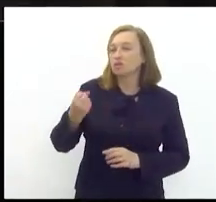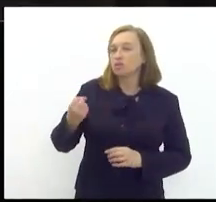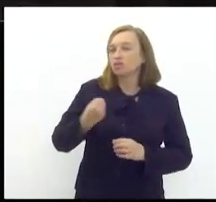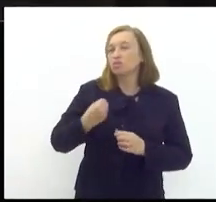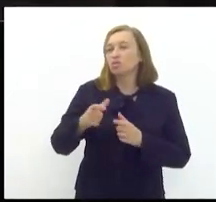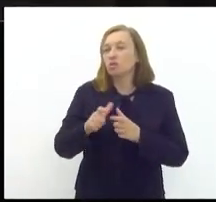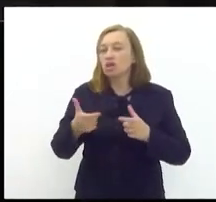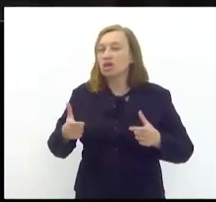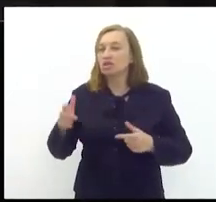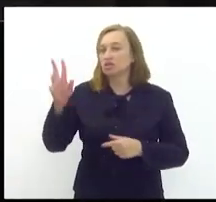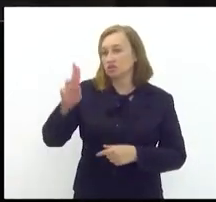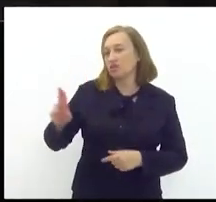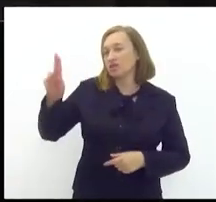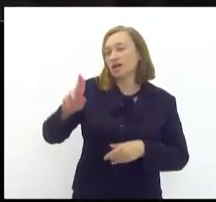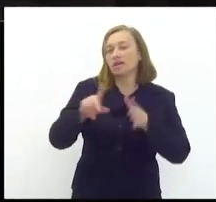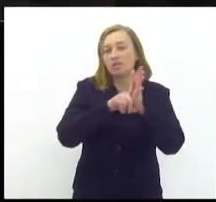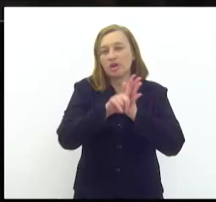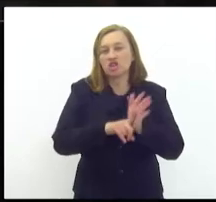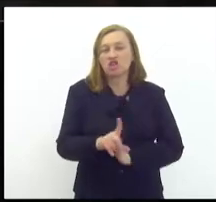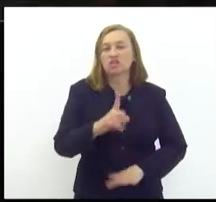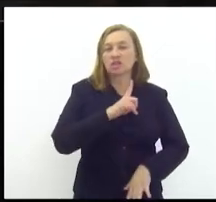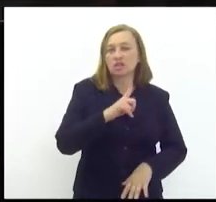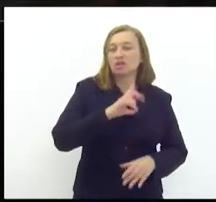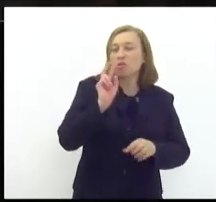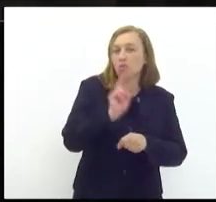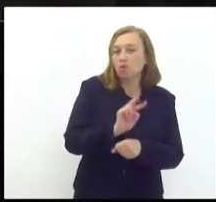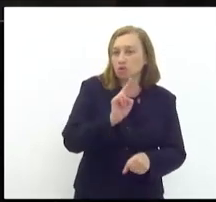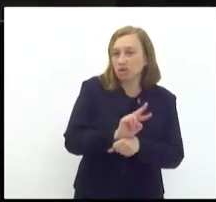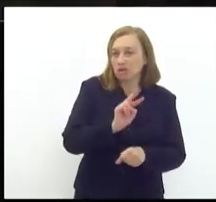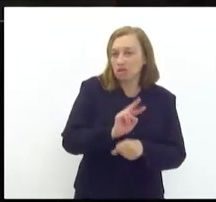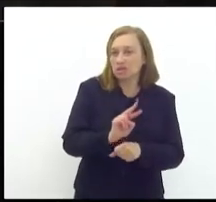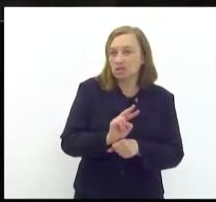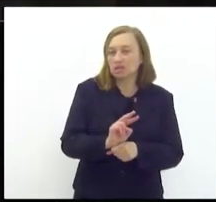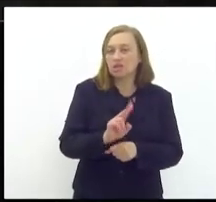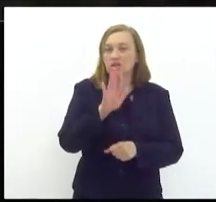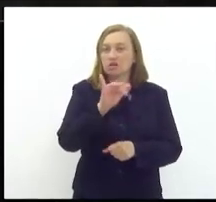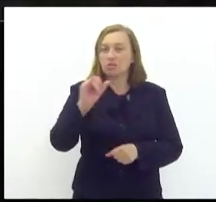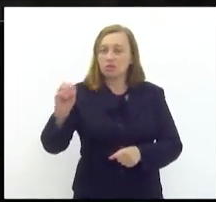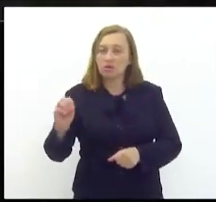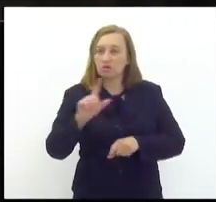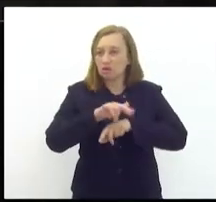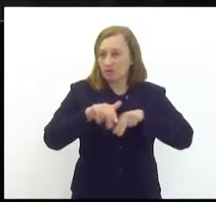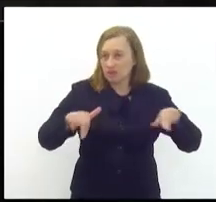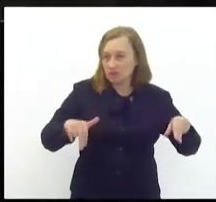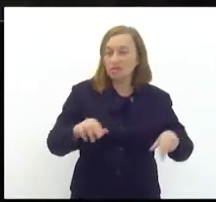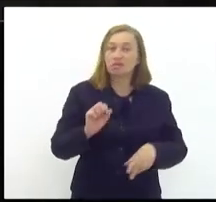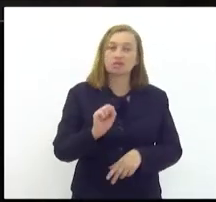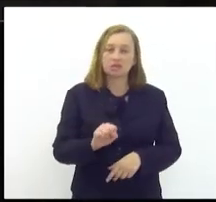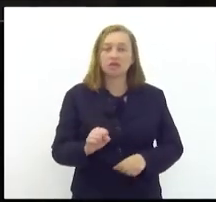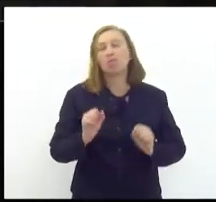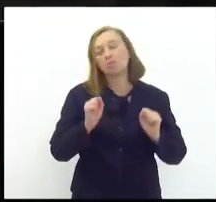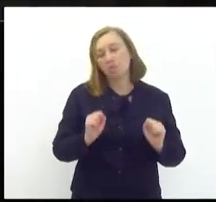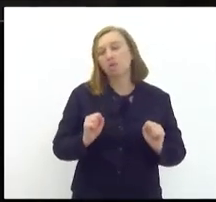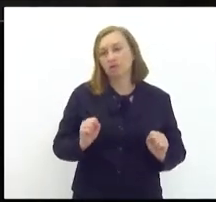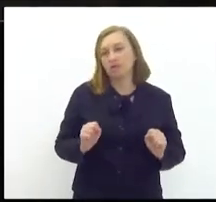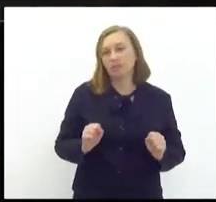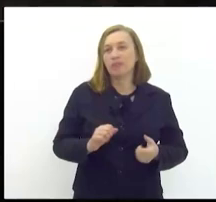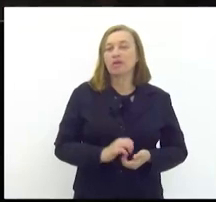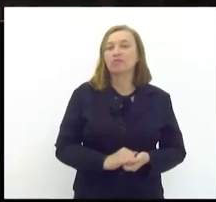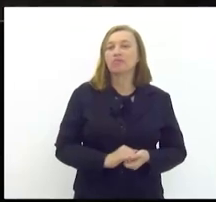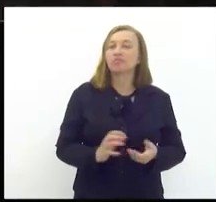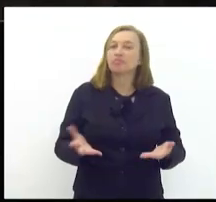que pesquisam e se ocupam do tema da proteção da nossa biodiversidade e assim possam em